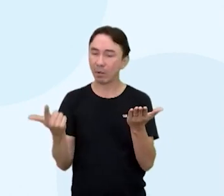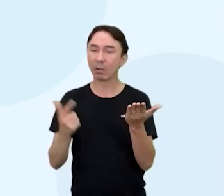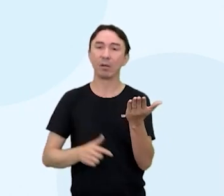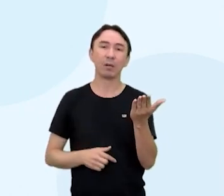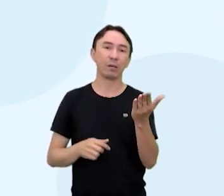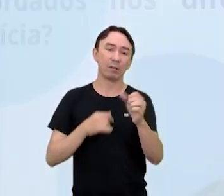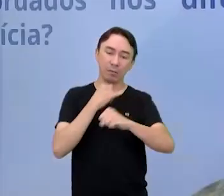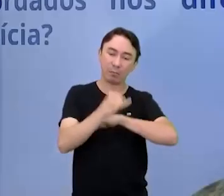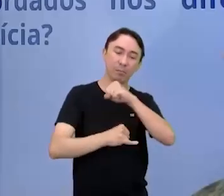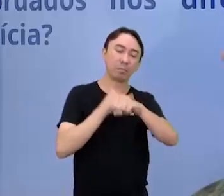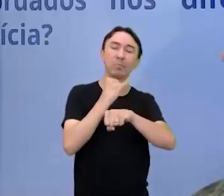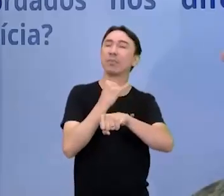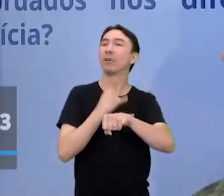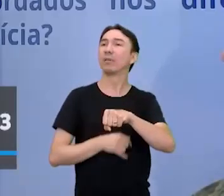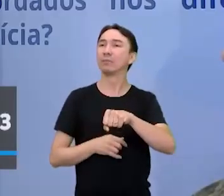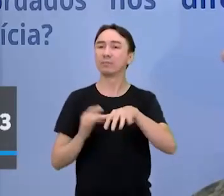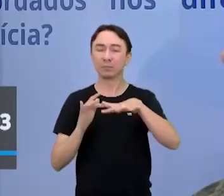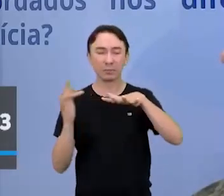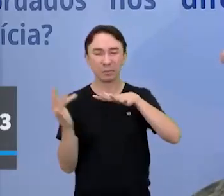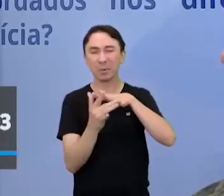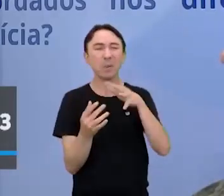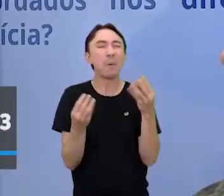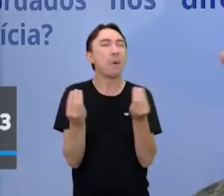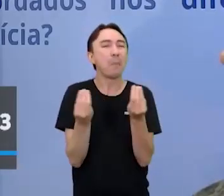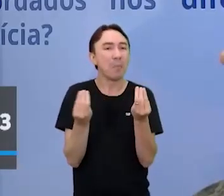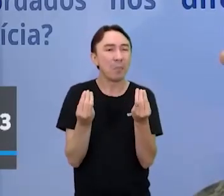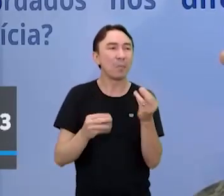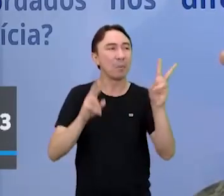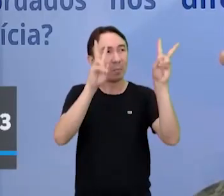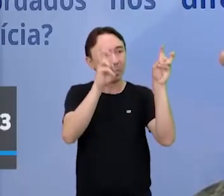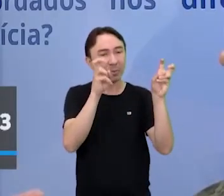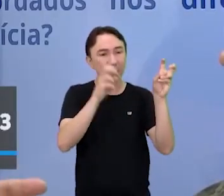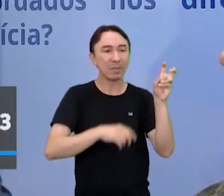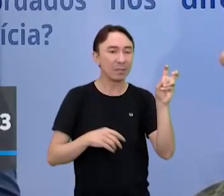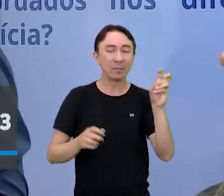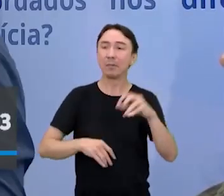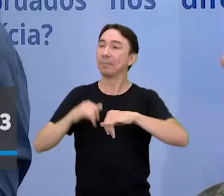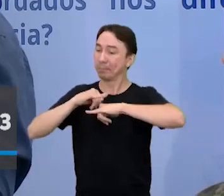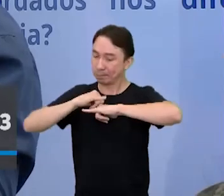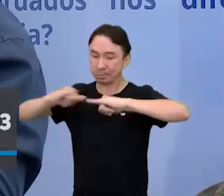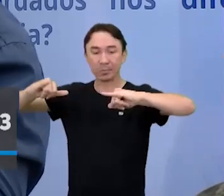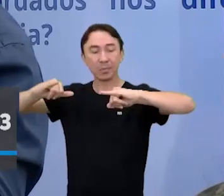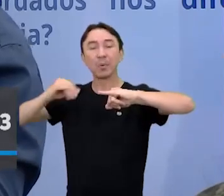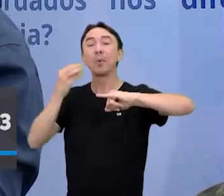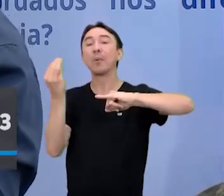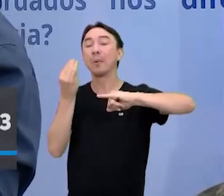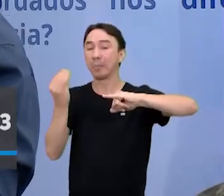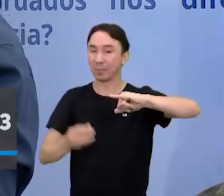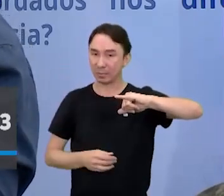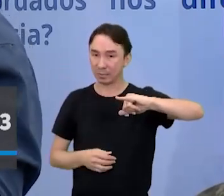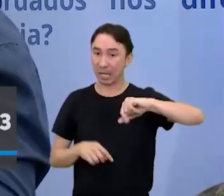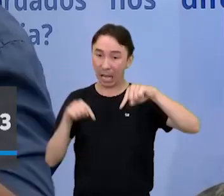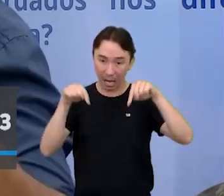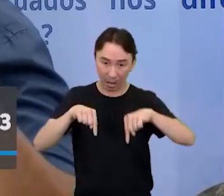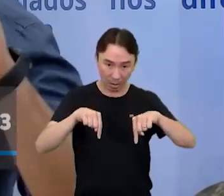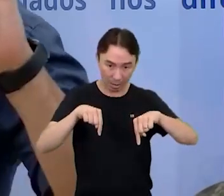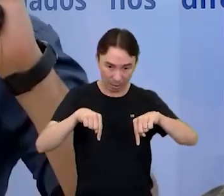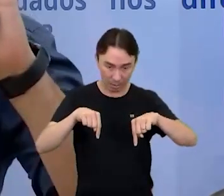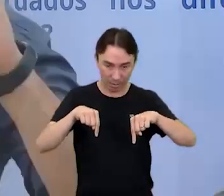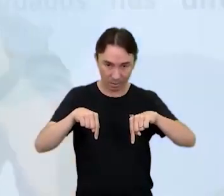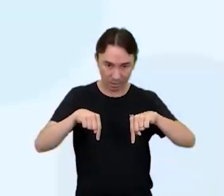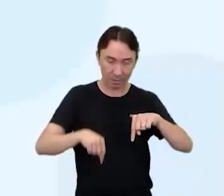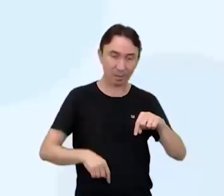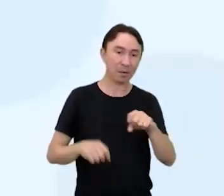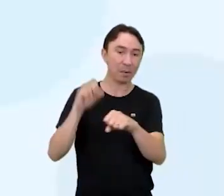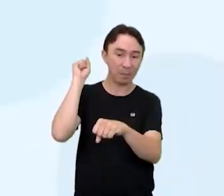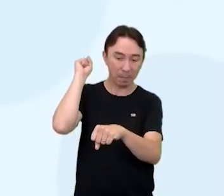imprensa hegemônica? Como é que eles estão sendo tratados? Então faz o seguinte, vou confiar neles. Dá uma pausa aí agora, com esse vídeo, com essa imagem na